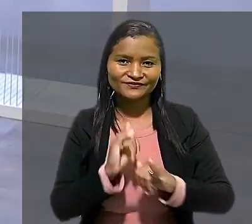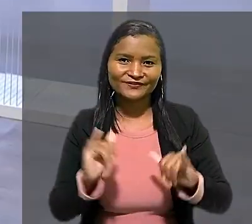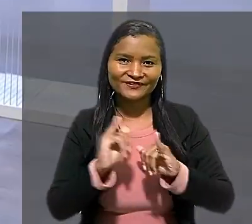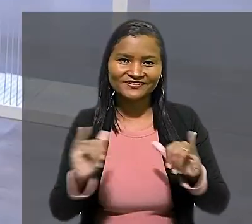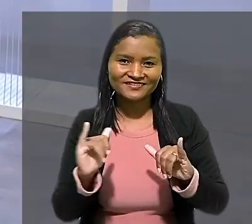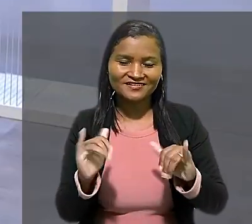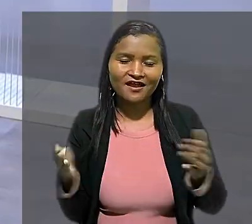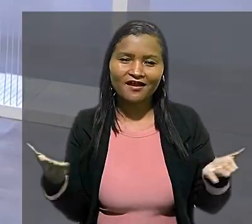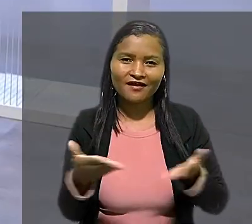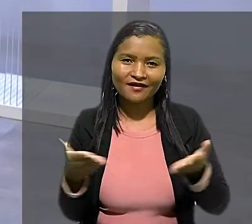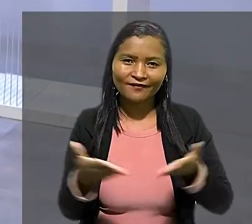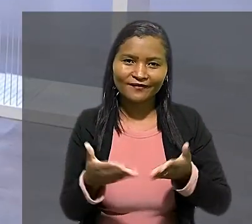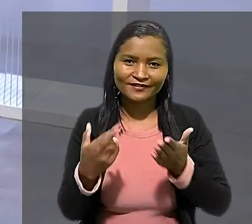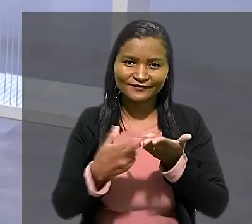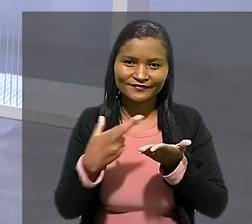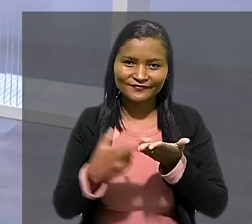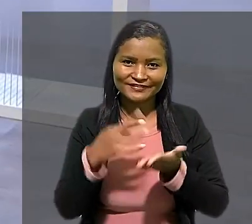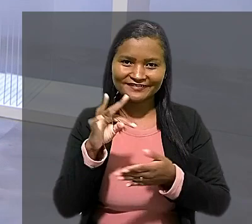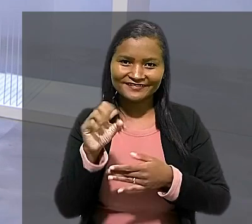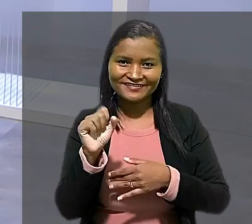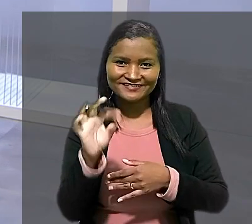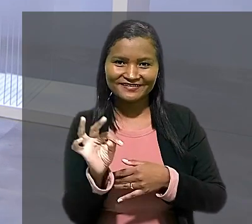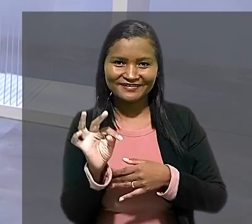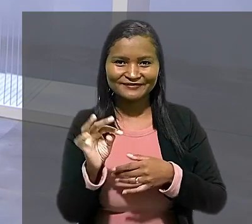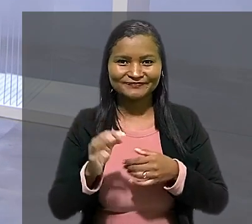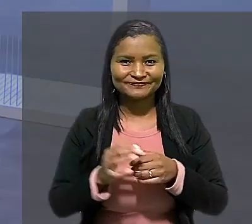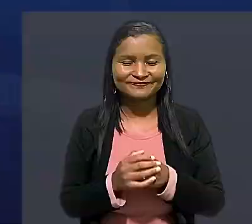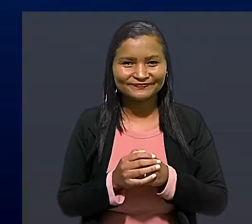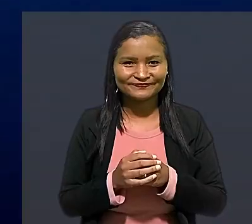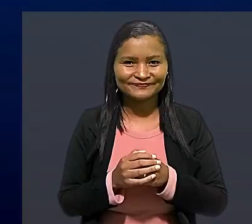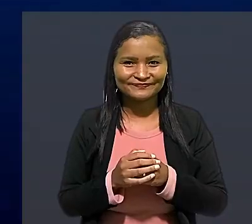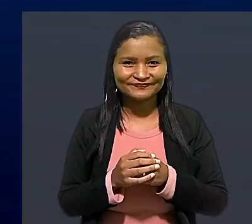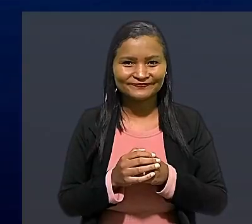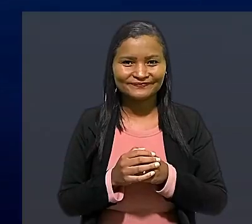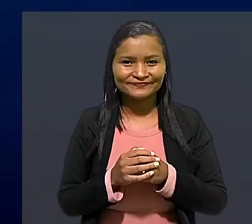Essas e outras notícias, agora no Revista TST.